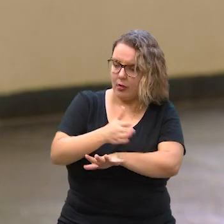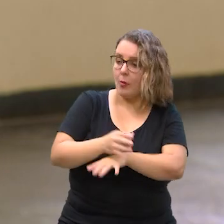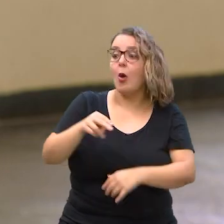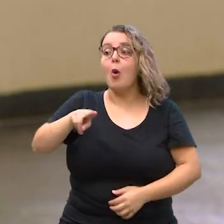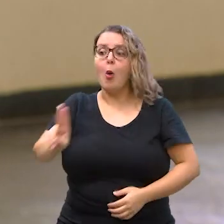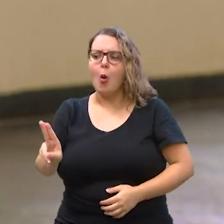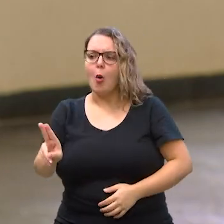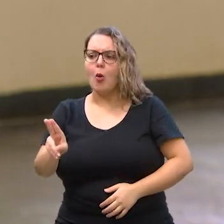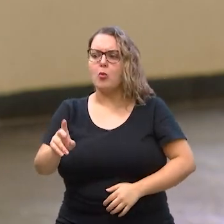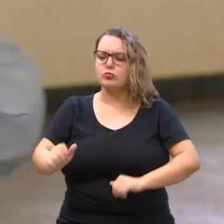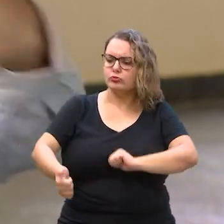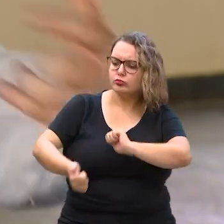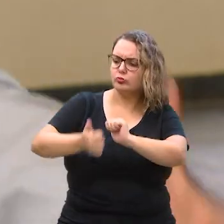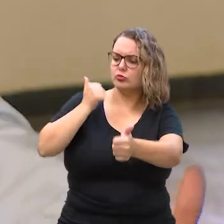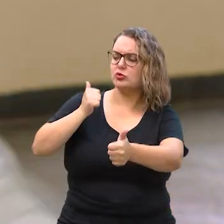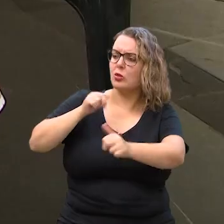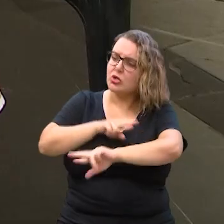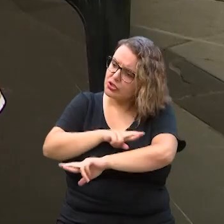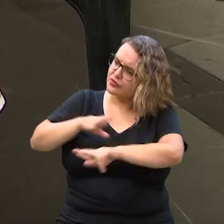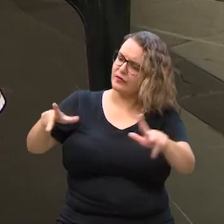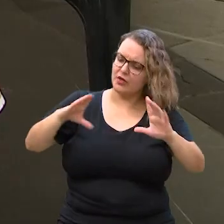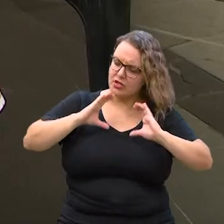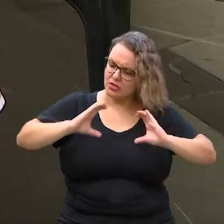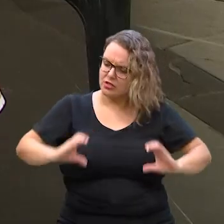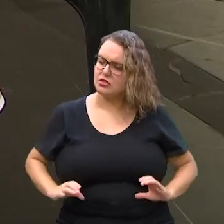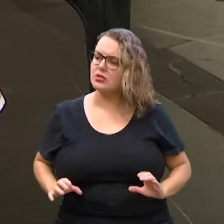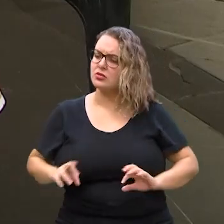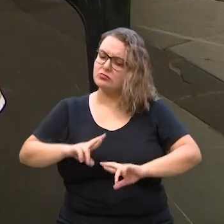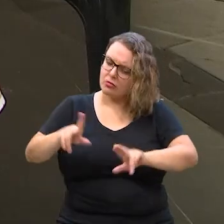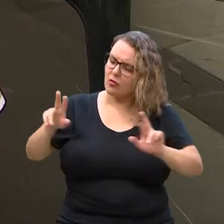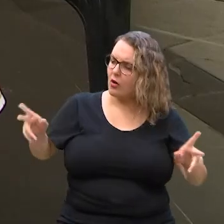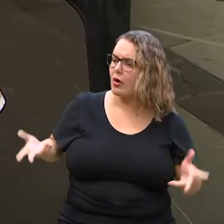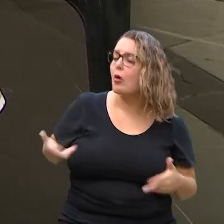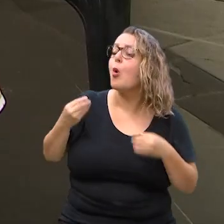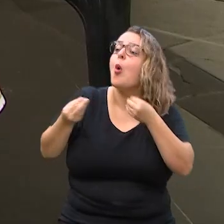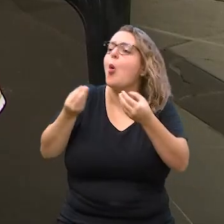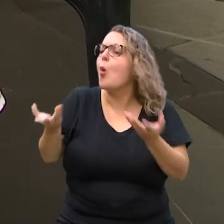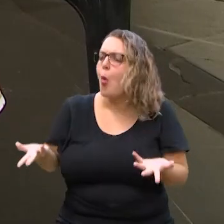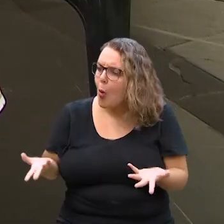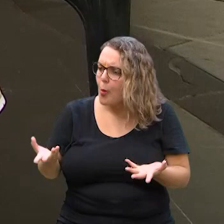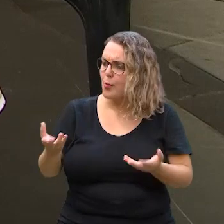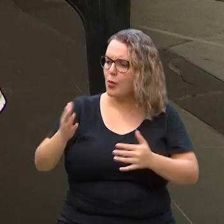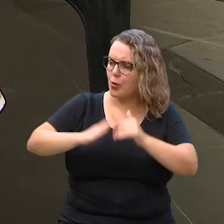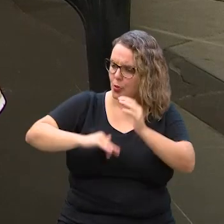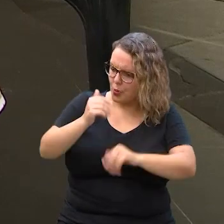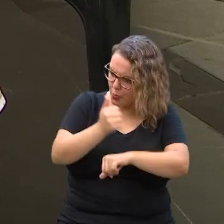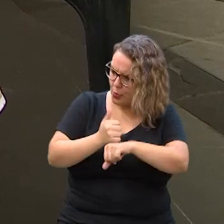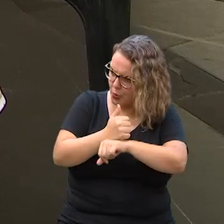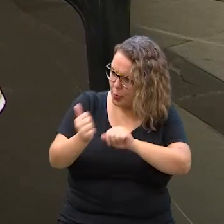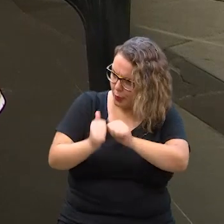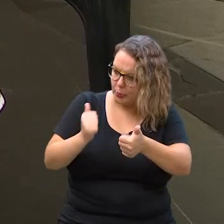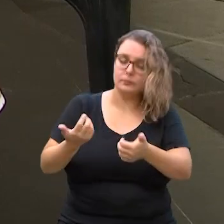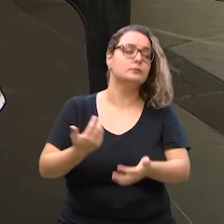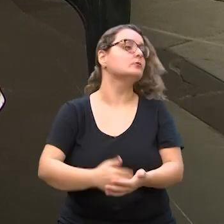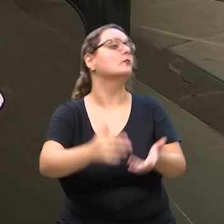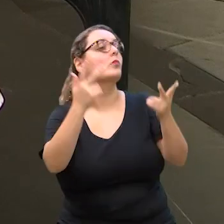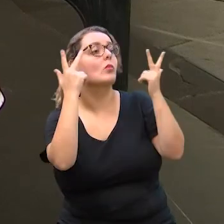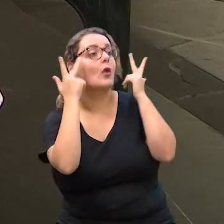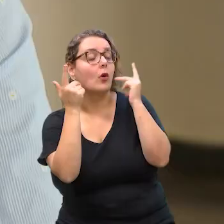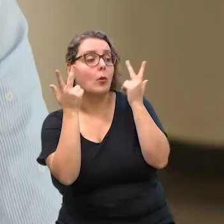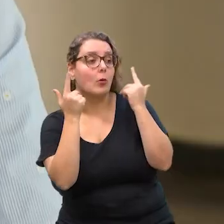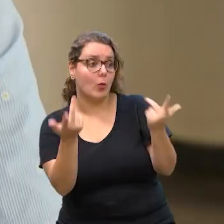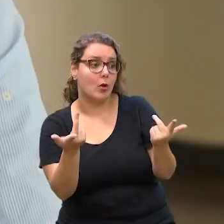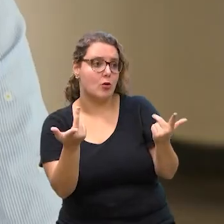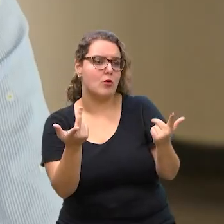ele é uma linha diferente da comportamental, diferente da junguiana? Como é que é o seu trabalho com o atleta? Normalmente, o